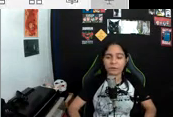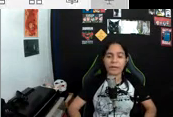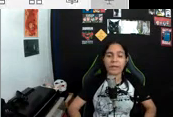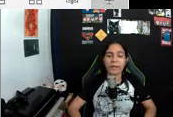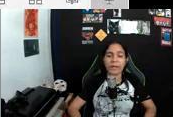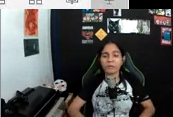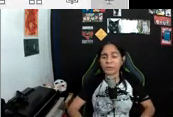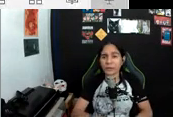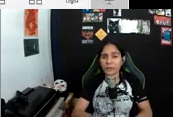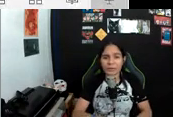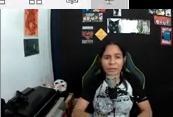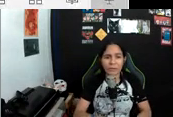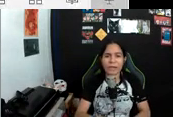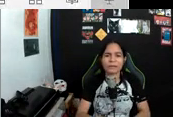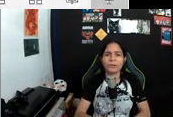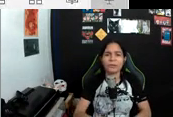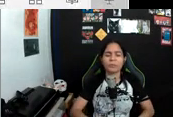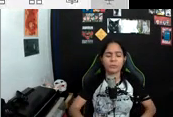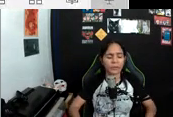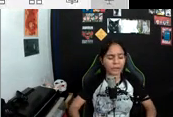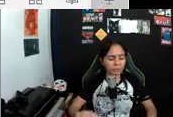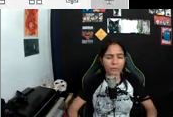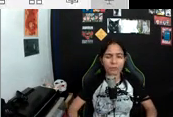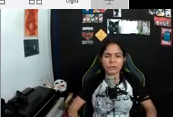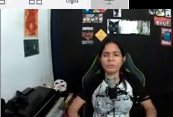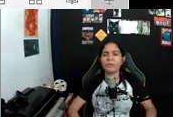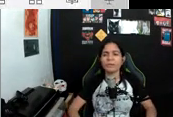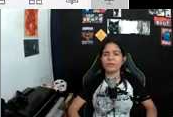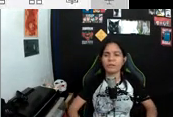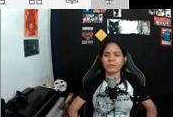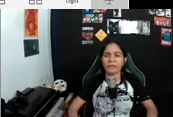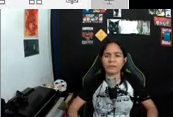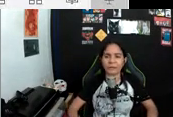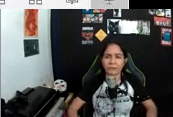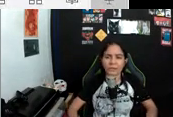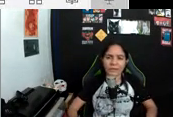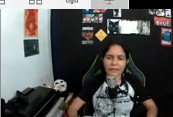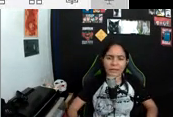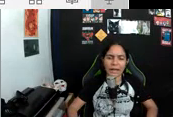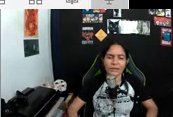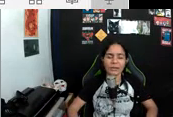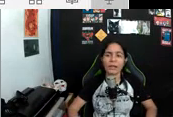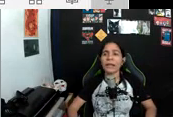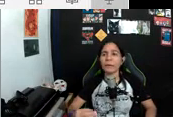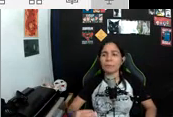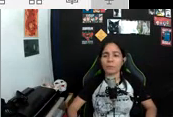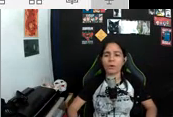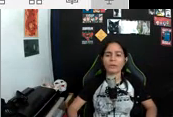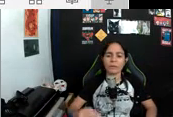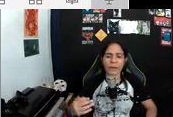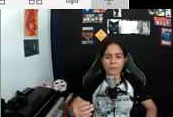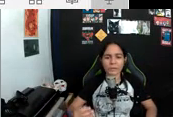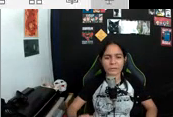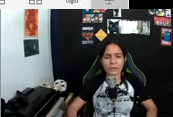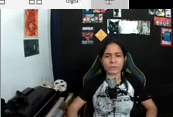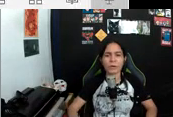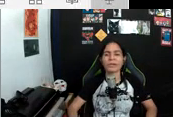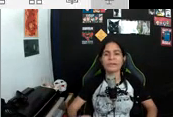tratado diferente. Então, diga não à discriminação, gente, porque em pleno 2020 a gente ainda vive numa sociedade